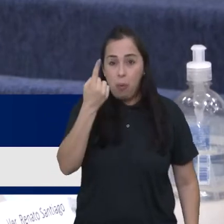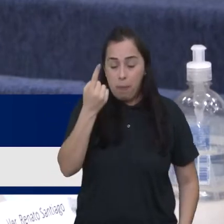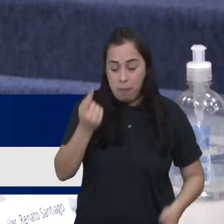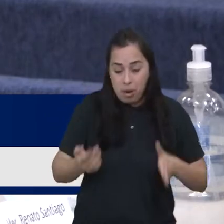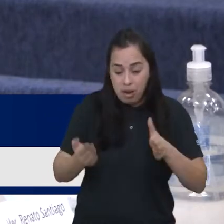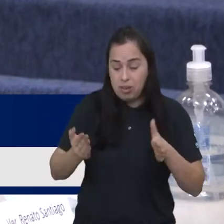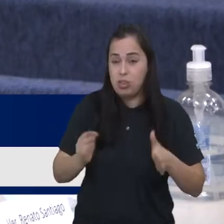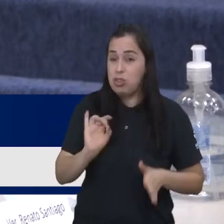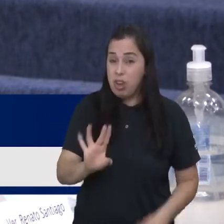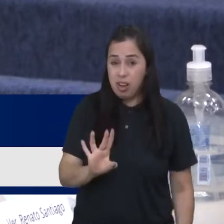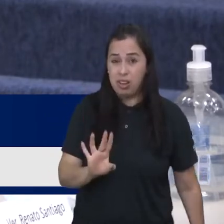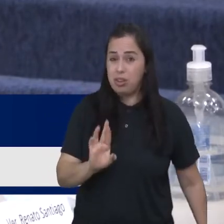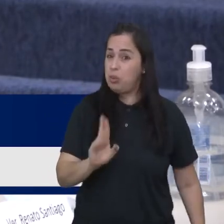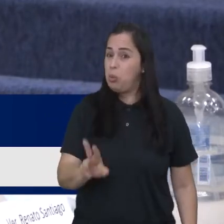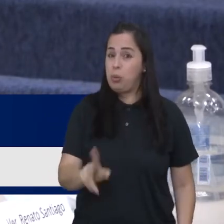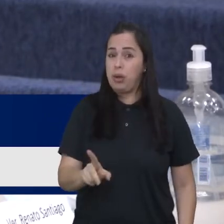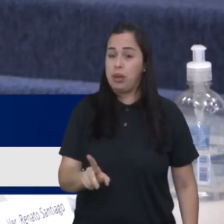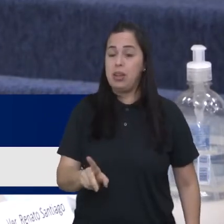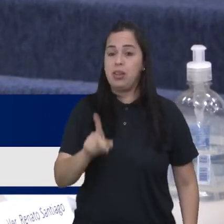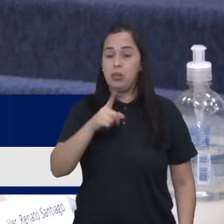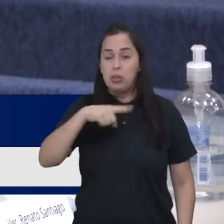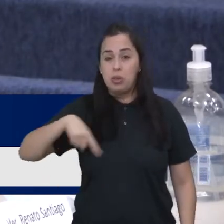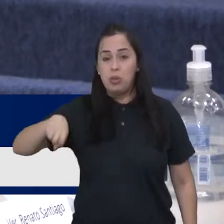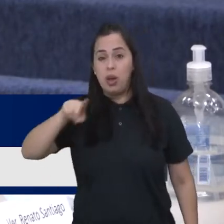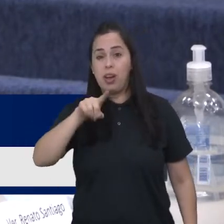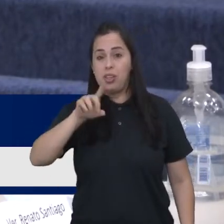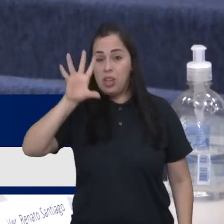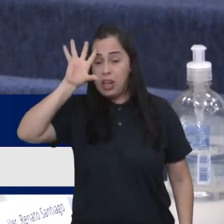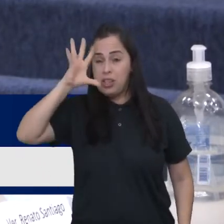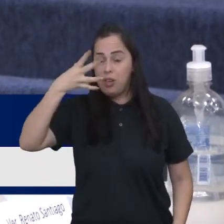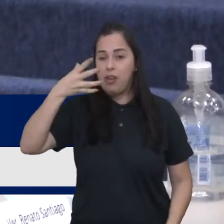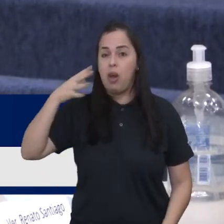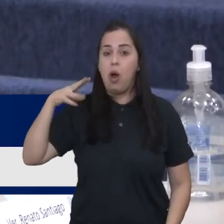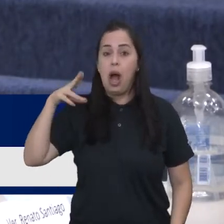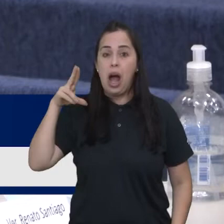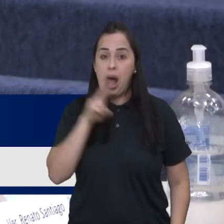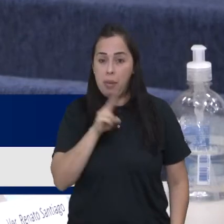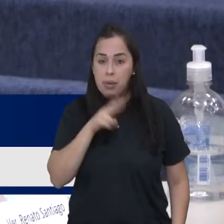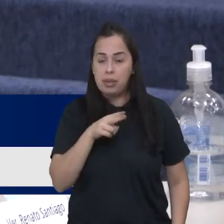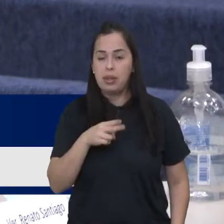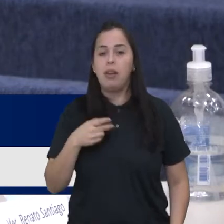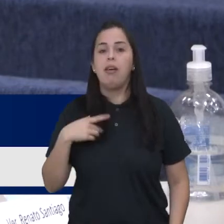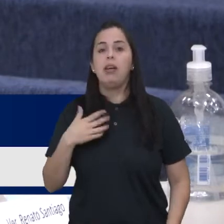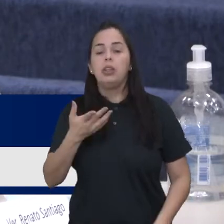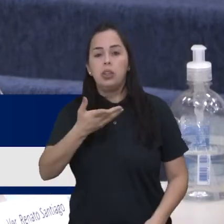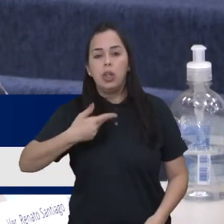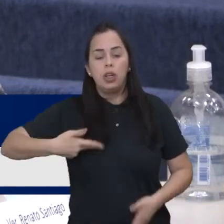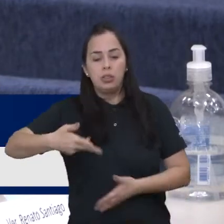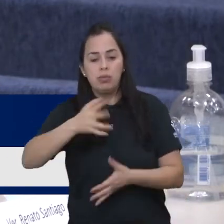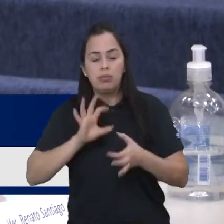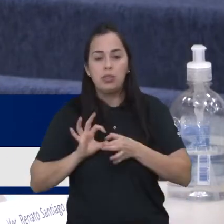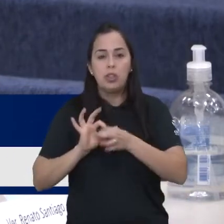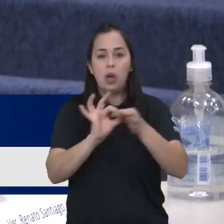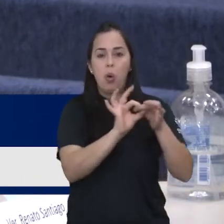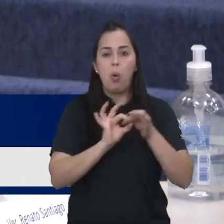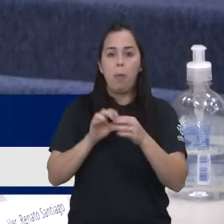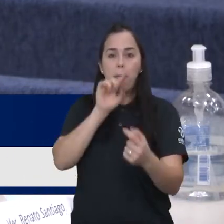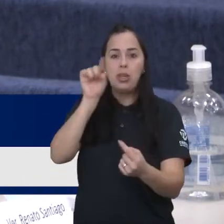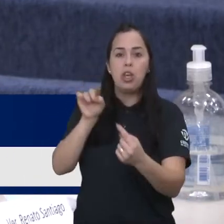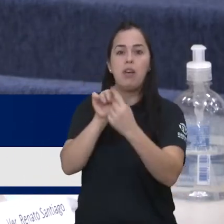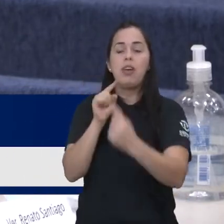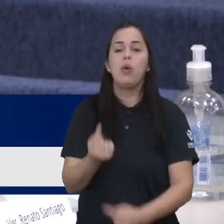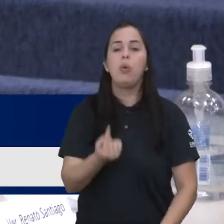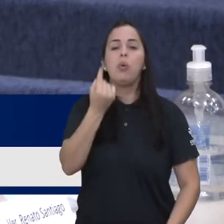um mandato só. Enquanto a gente não tomar uma decisão urgente, a gente, gente, vamos nos unir em prol de um